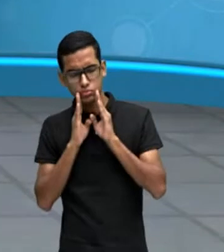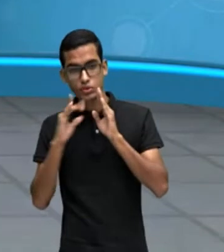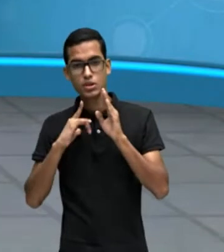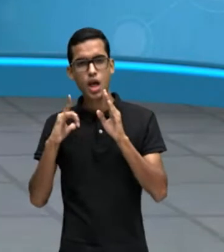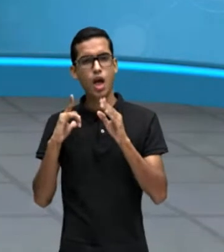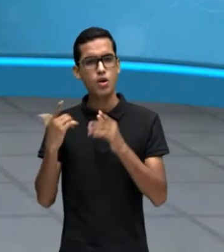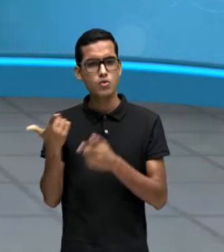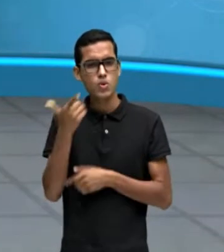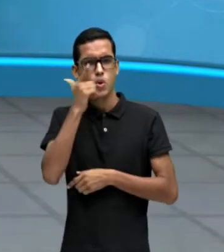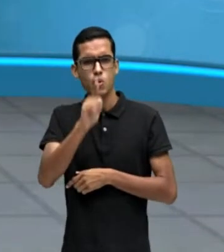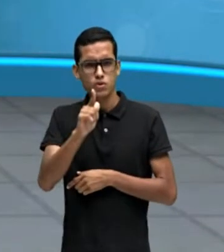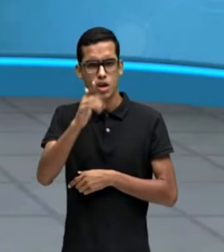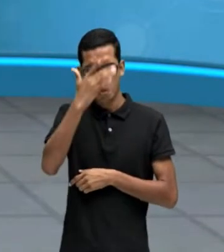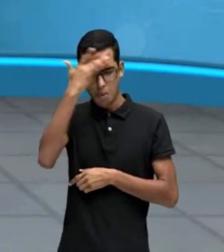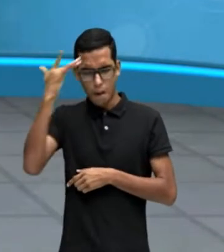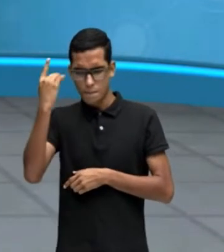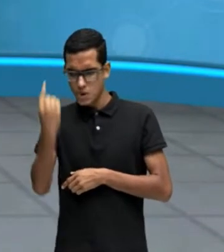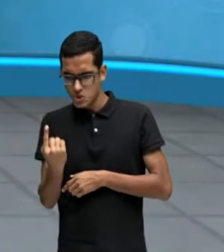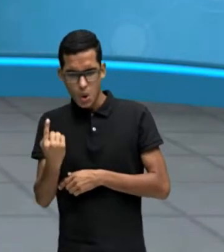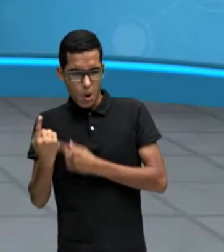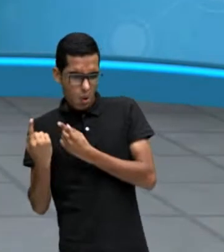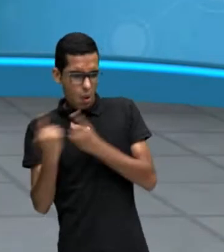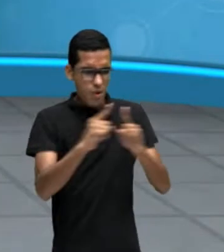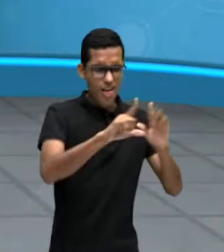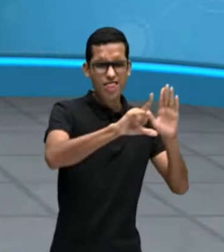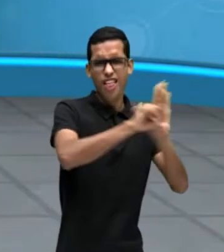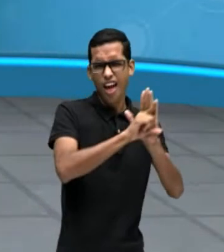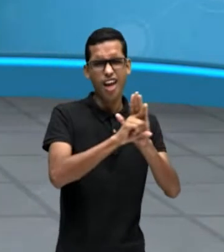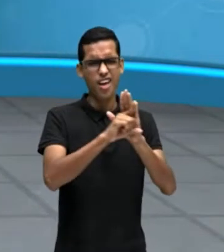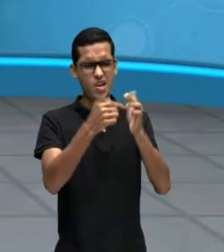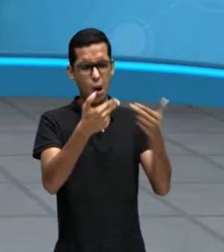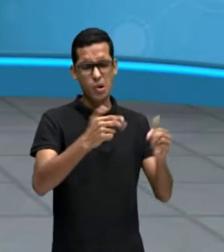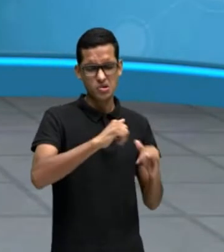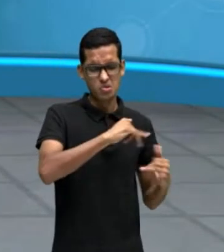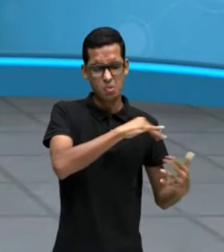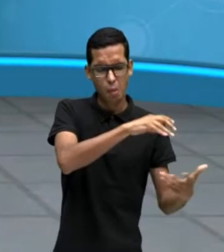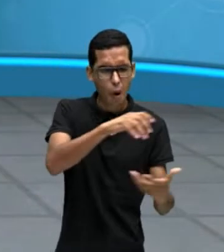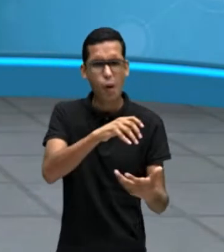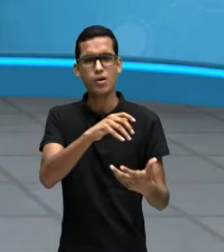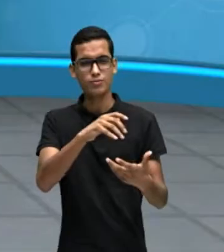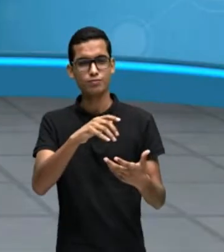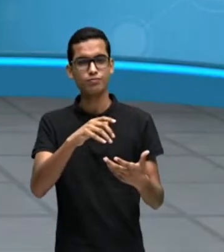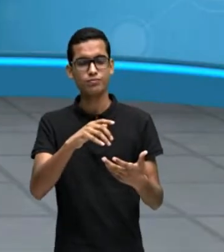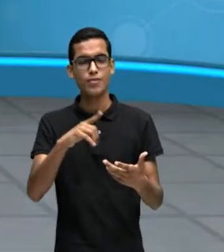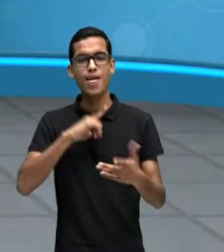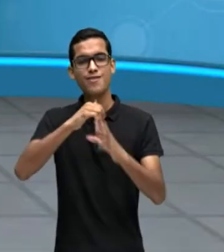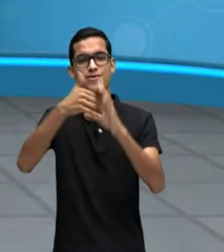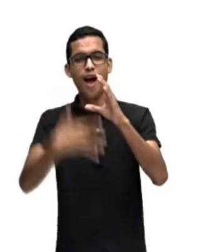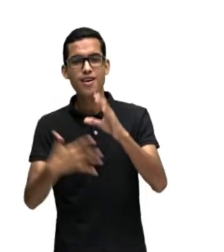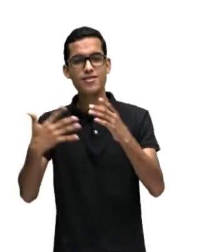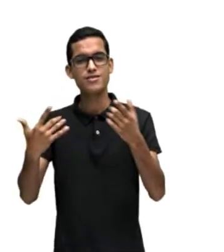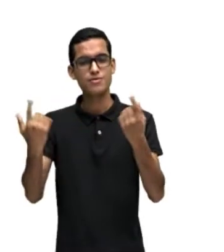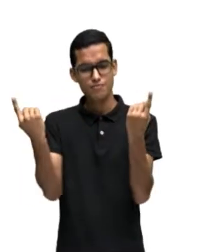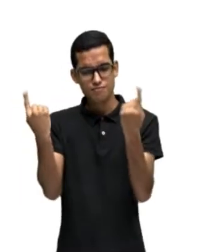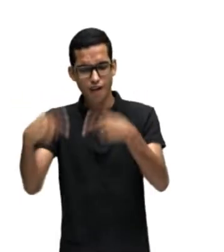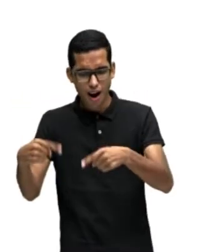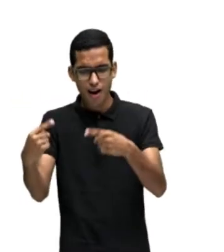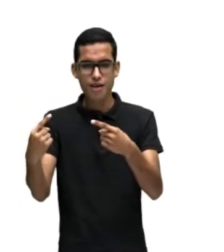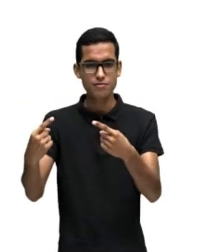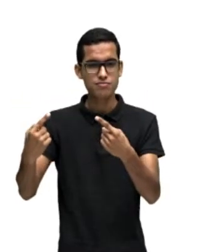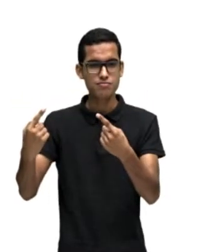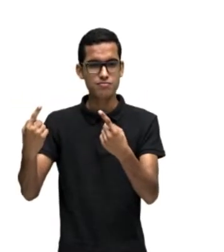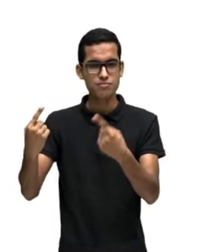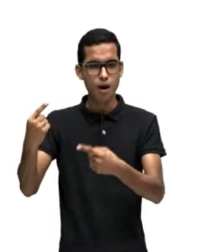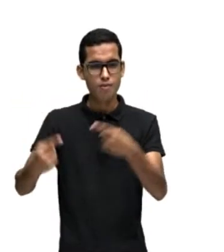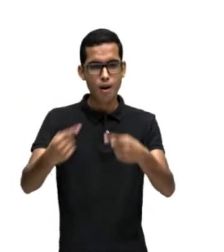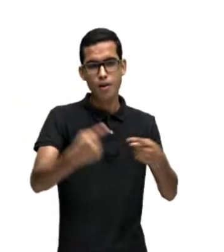as leis, contra o mundo, enfim, tem esse caráter de conflito. E a comédia? Eu acho que todo